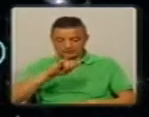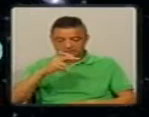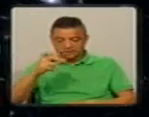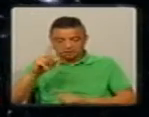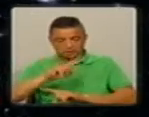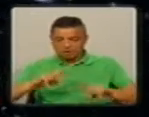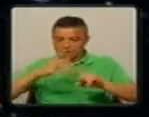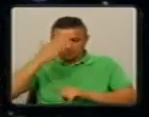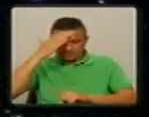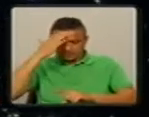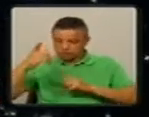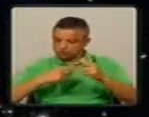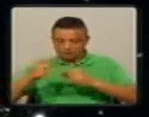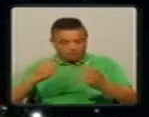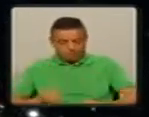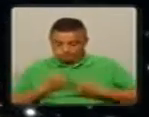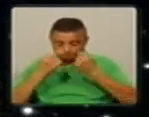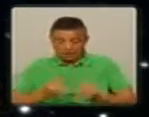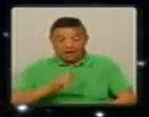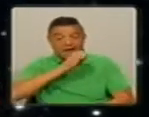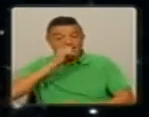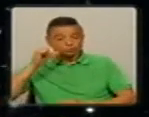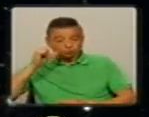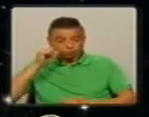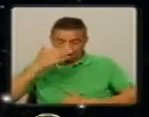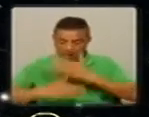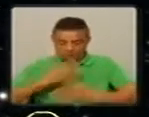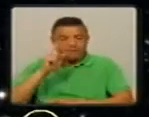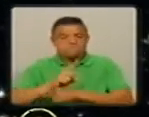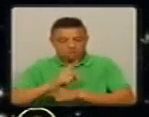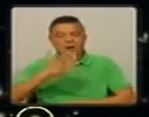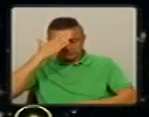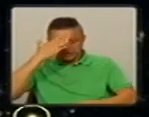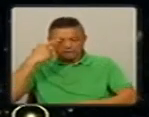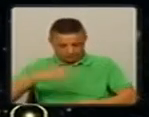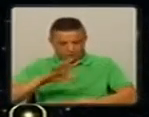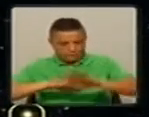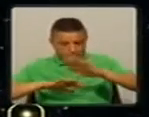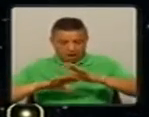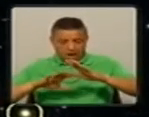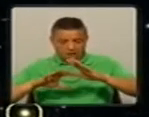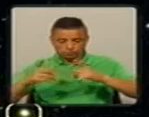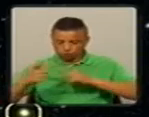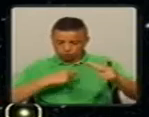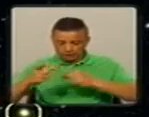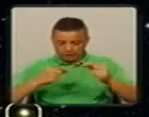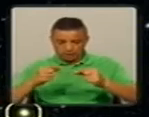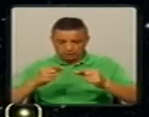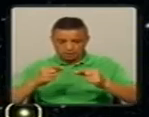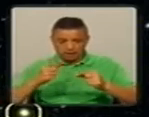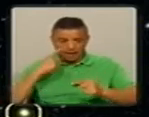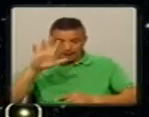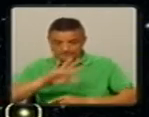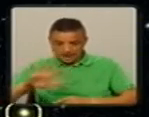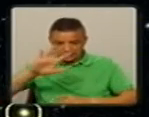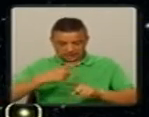têm capacidade de formar estrelas. E a azul, as galáxias ativas, que ainda têm capacidade para formar estrelas. E esta é uma imagem particularmente curiosa,